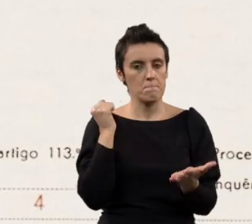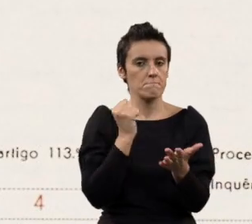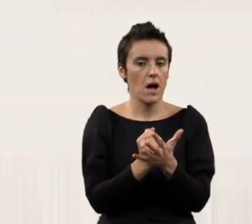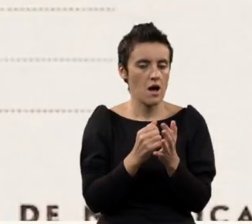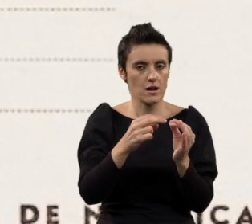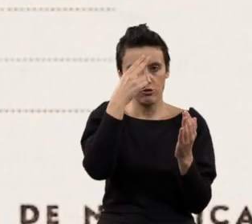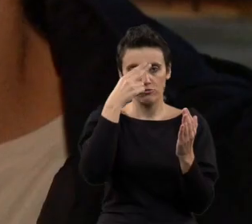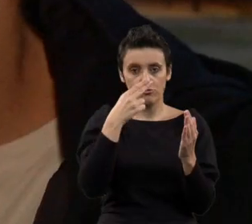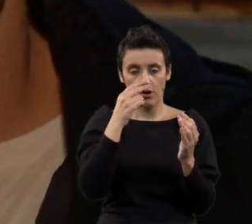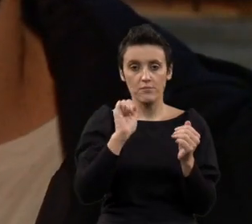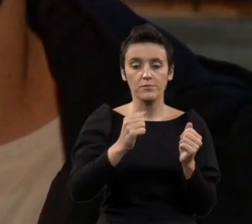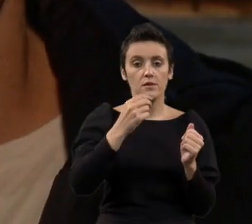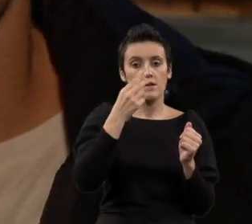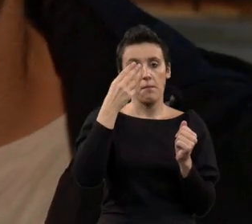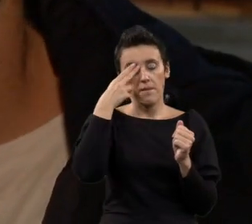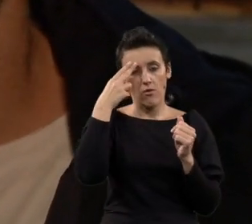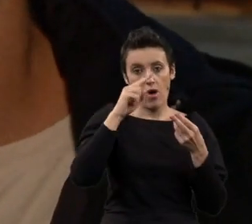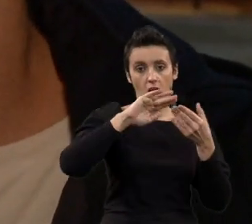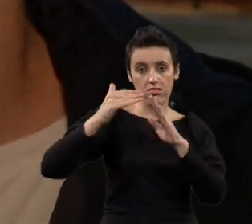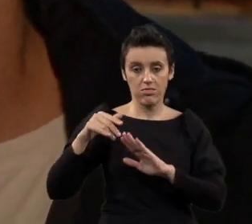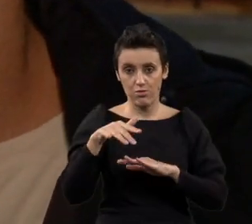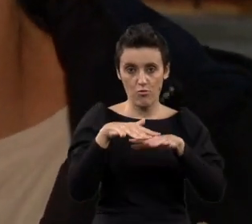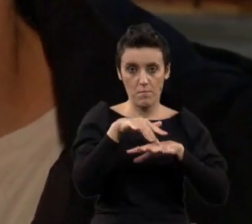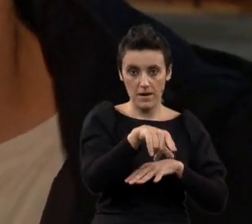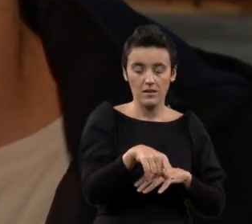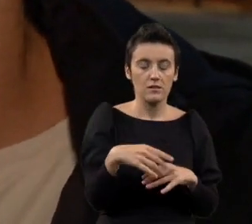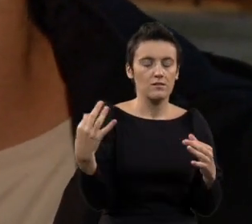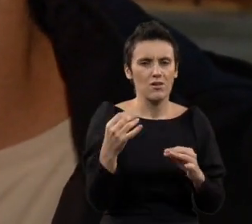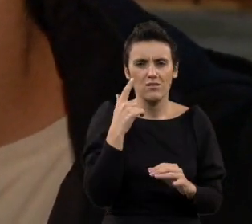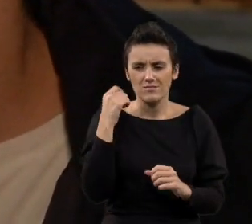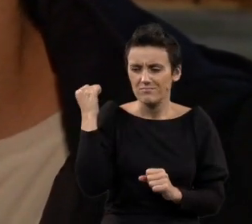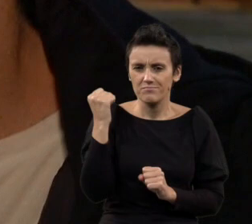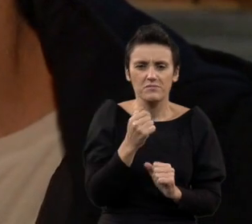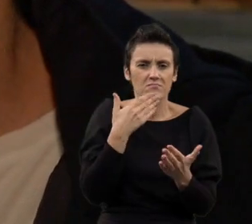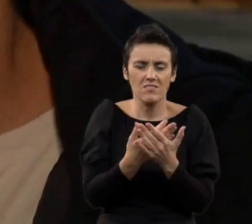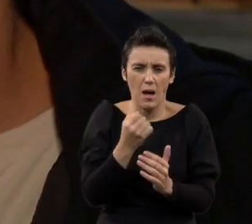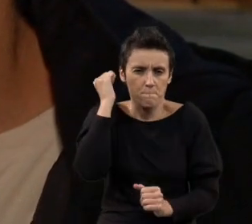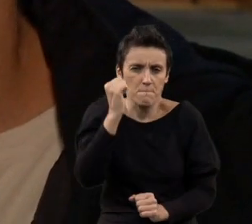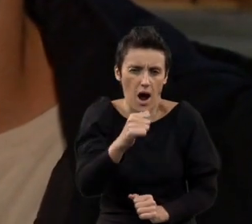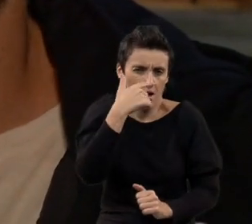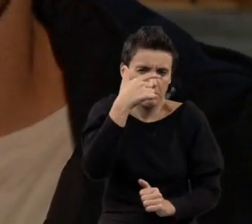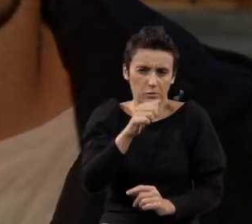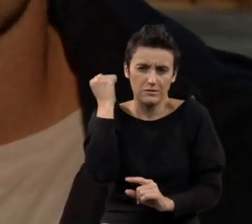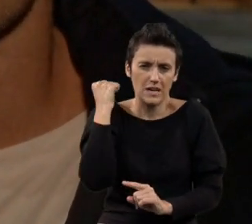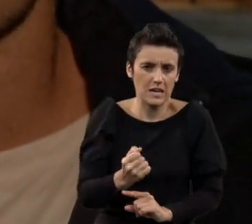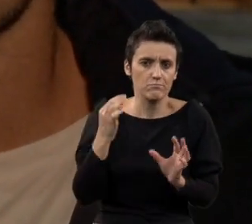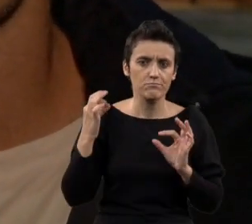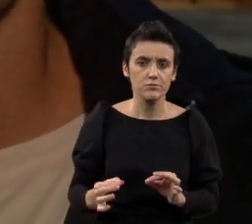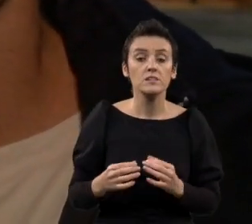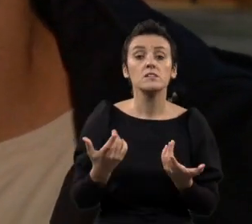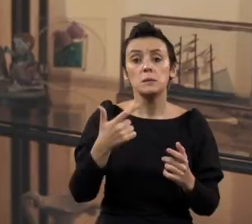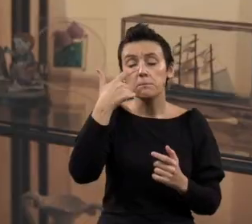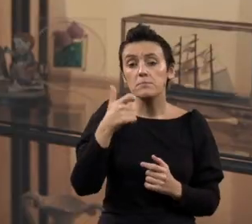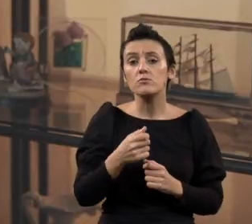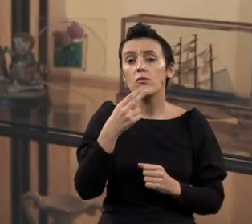foi um caso, um linchamento bárbaro, um genocídio, poderíamos dizer, feito por neonazis no